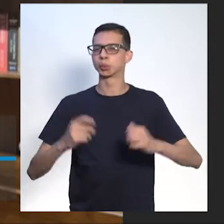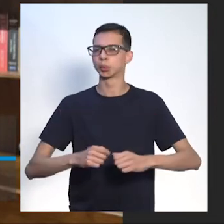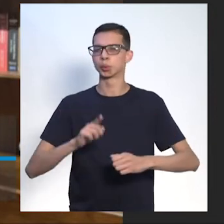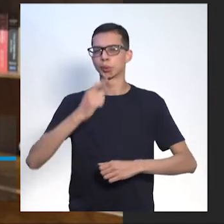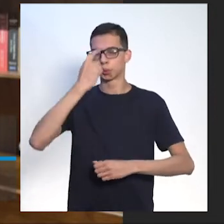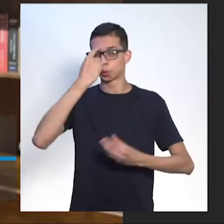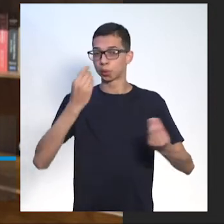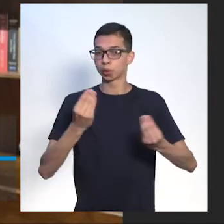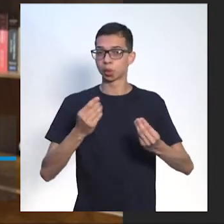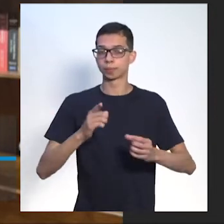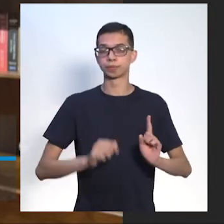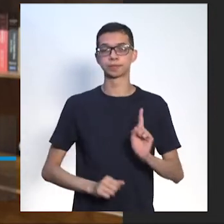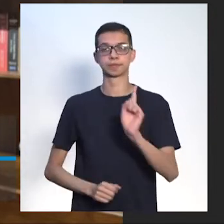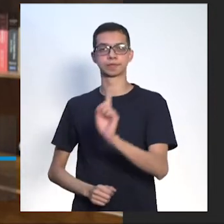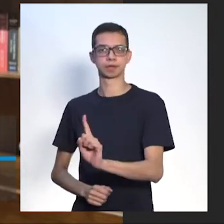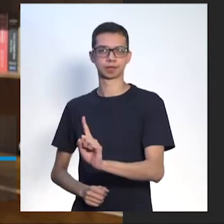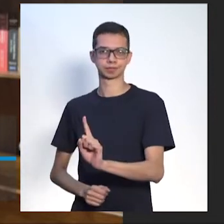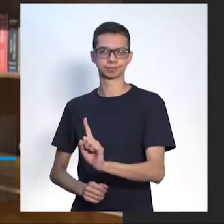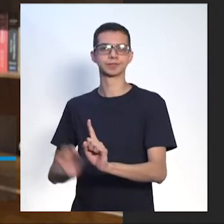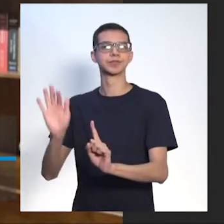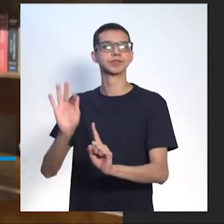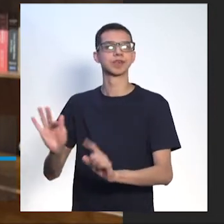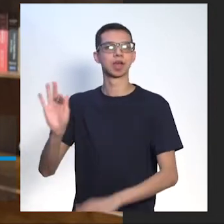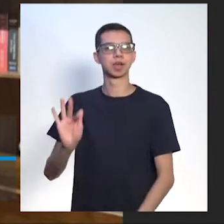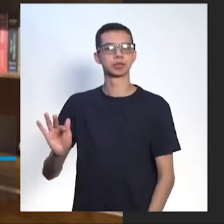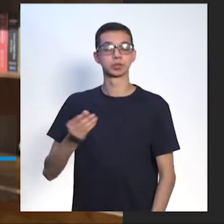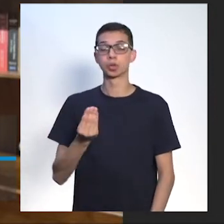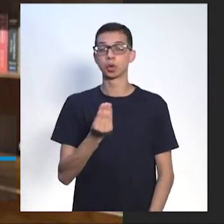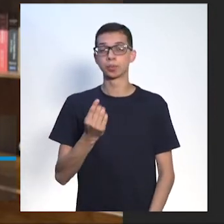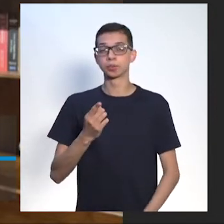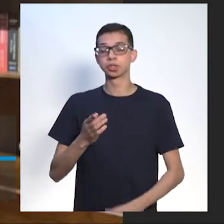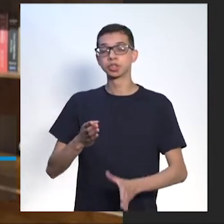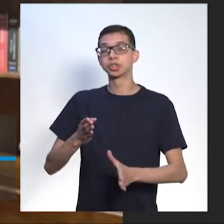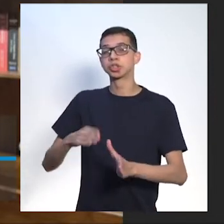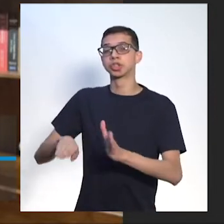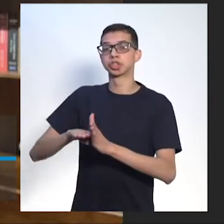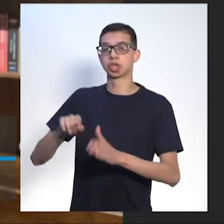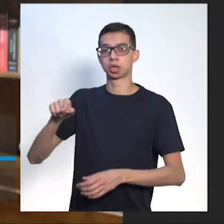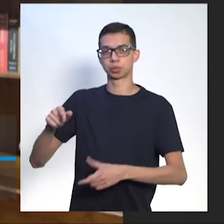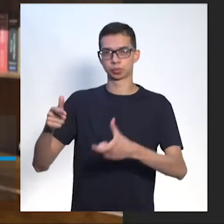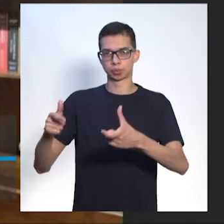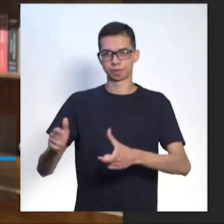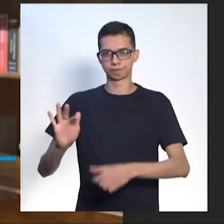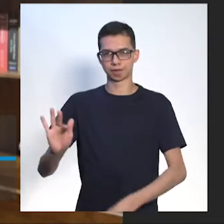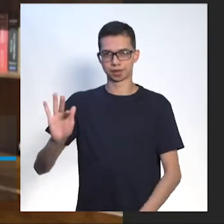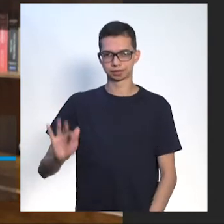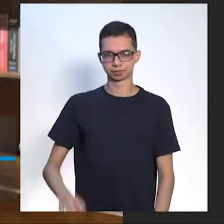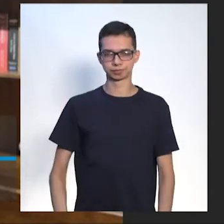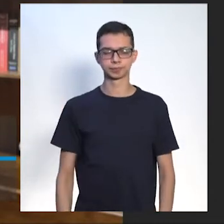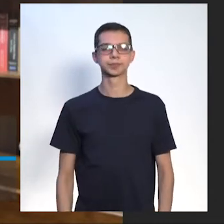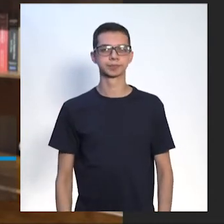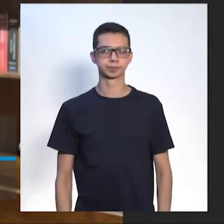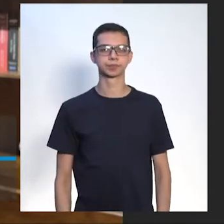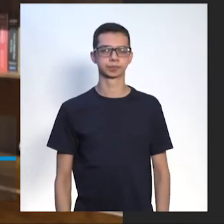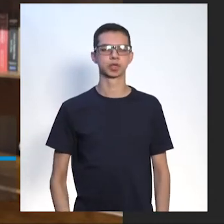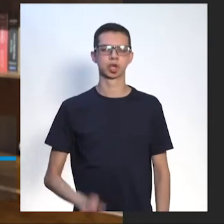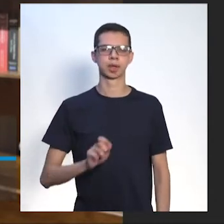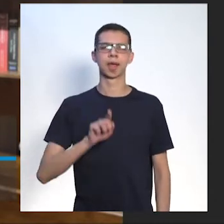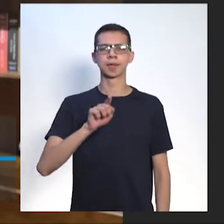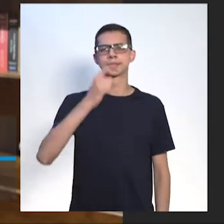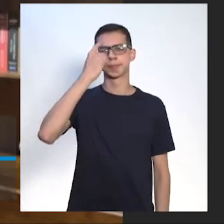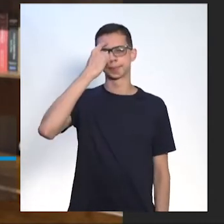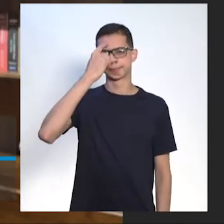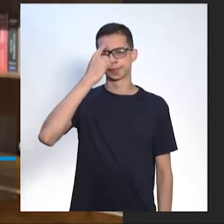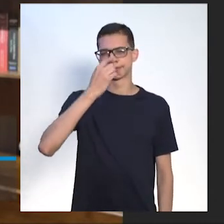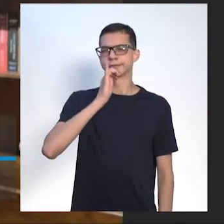vai se deslocar para lá, como que você vai chegar lá. Tadeu, você já falou, Tadeu, mas eu quero que você lembre para